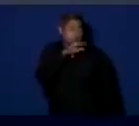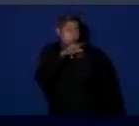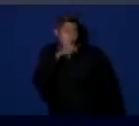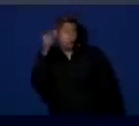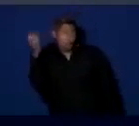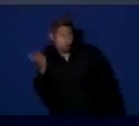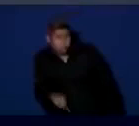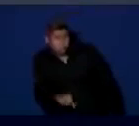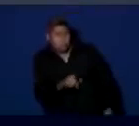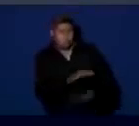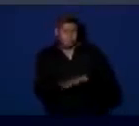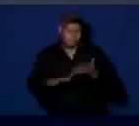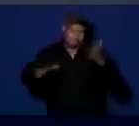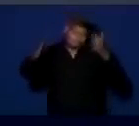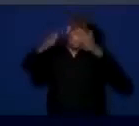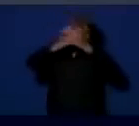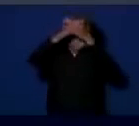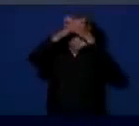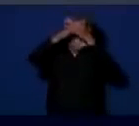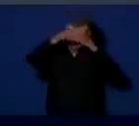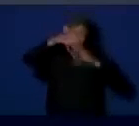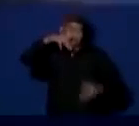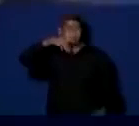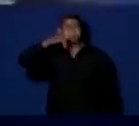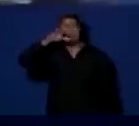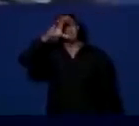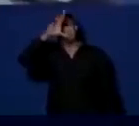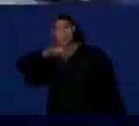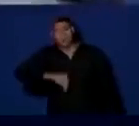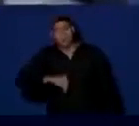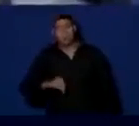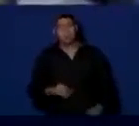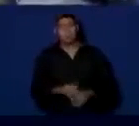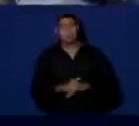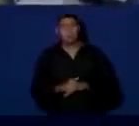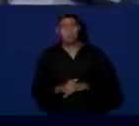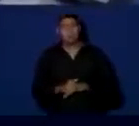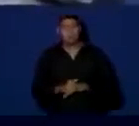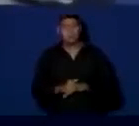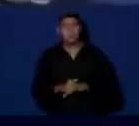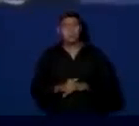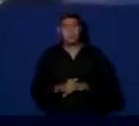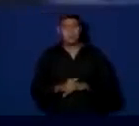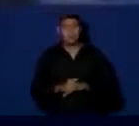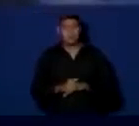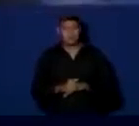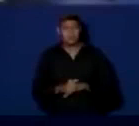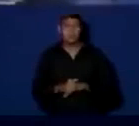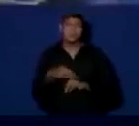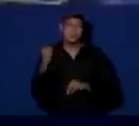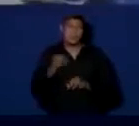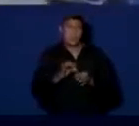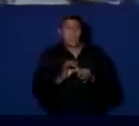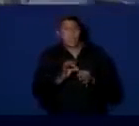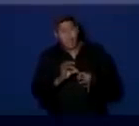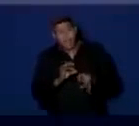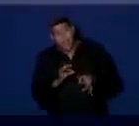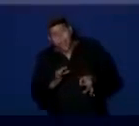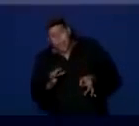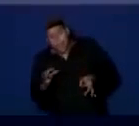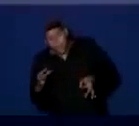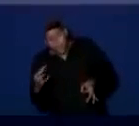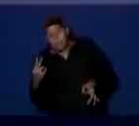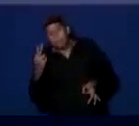não péssimo no macro e bagunça no micro. Tá certo. Gente, eu acho que a gente podia ficar aqui conversando mais